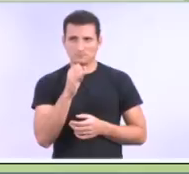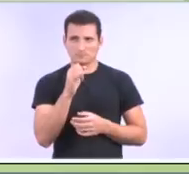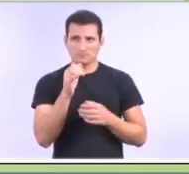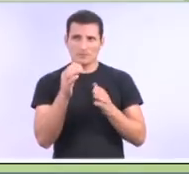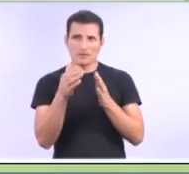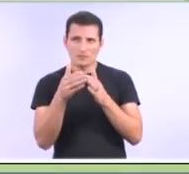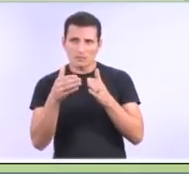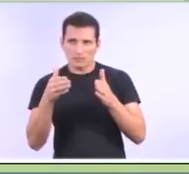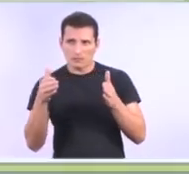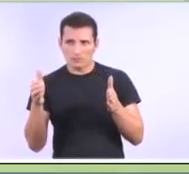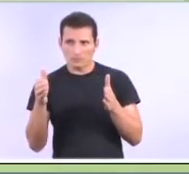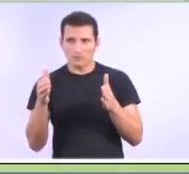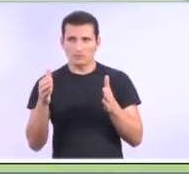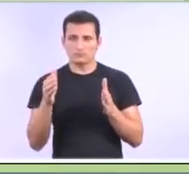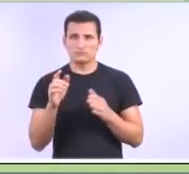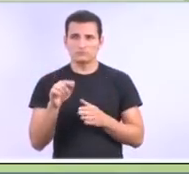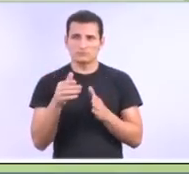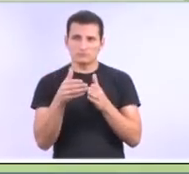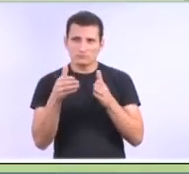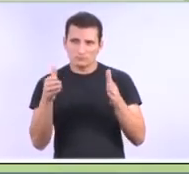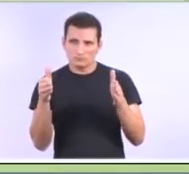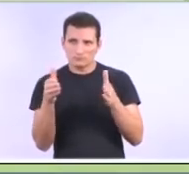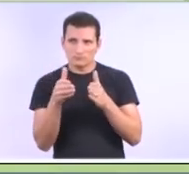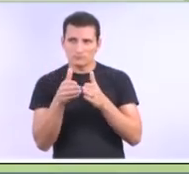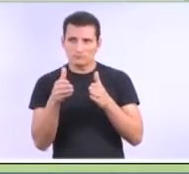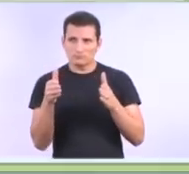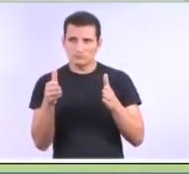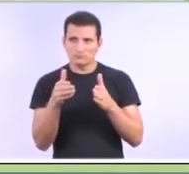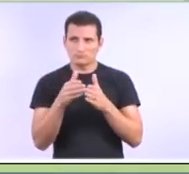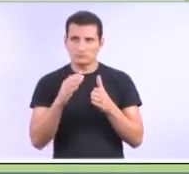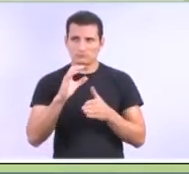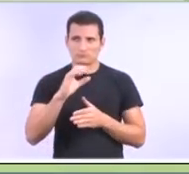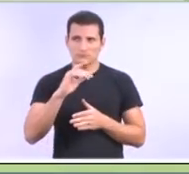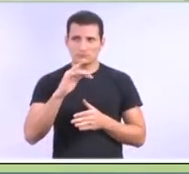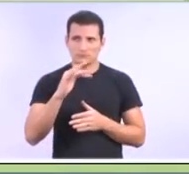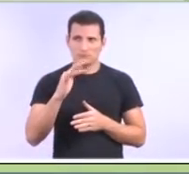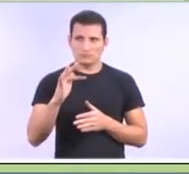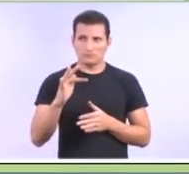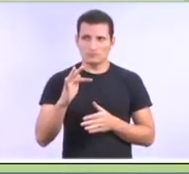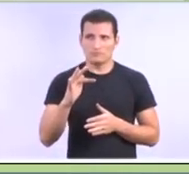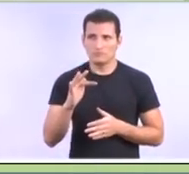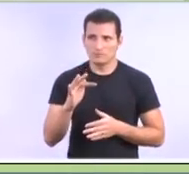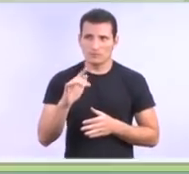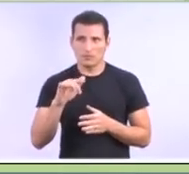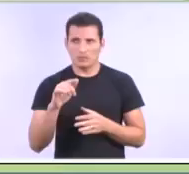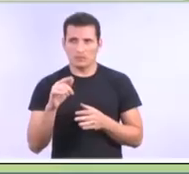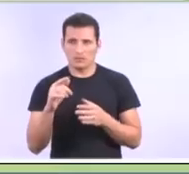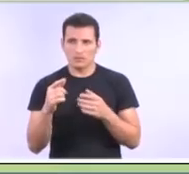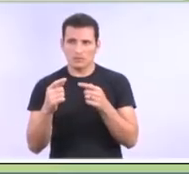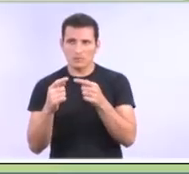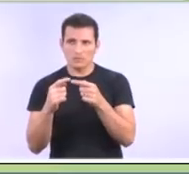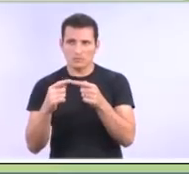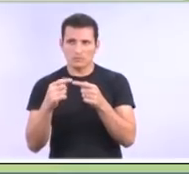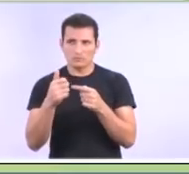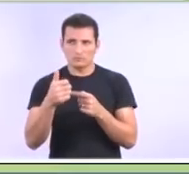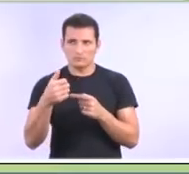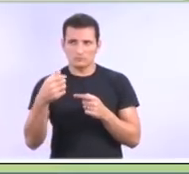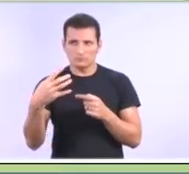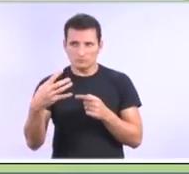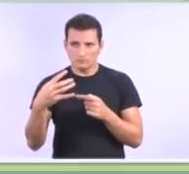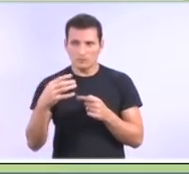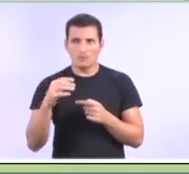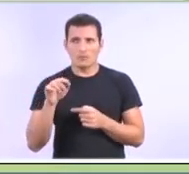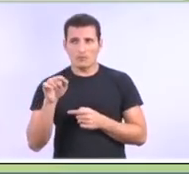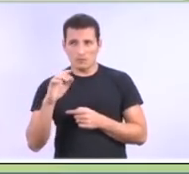valor, lente é o tamanho do valor que eu quero passar, do CPF, for igual a 14, quer dizer que o meu CPF é